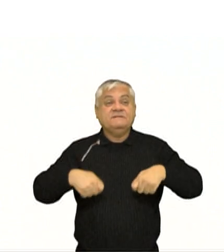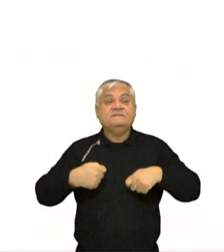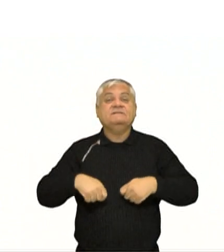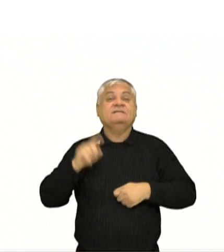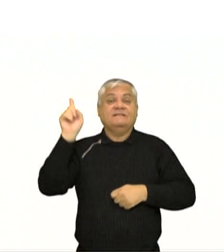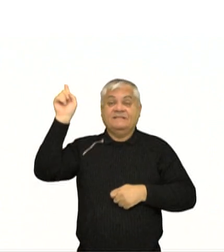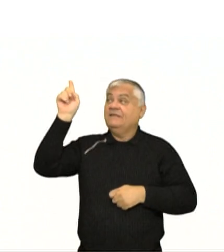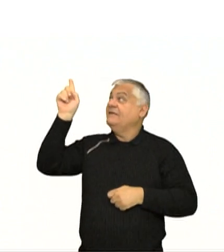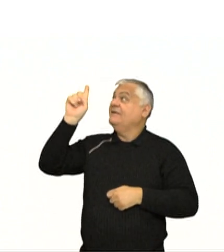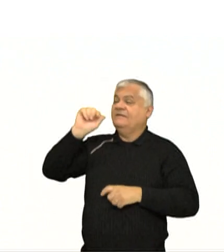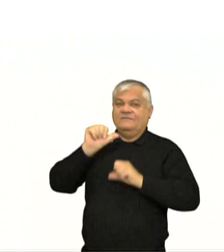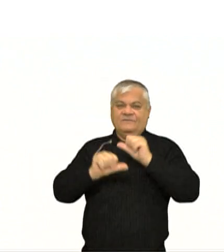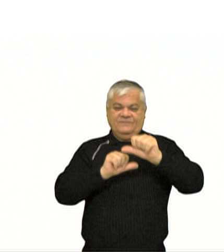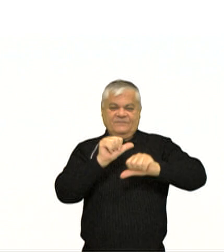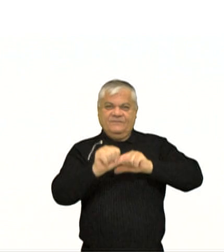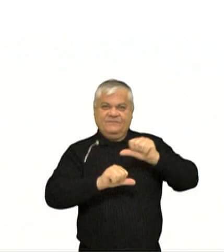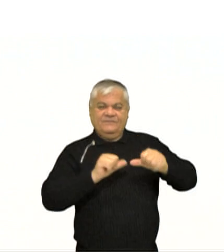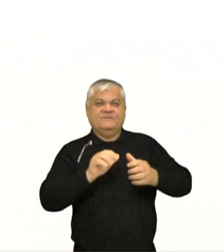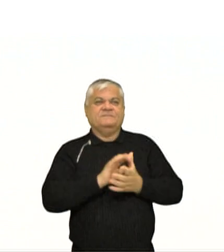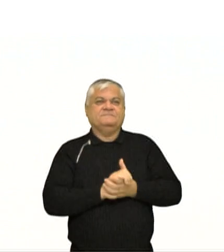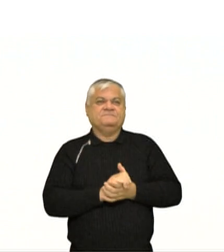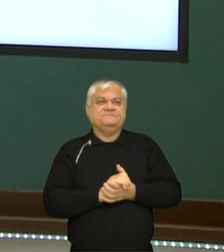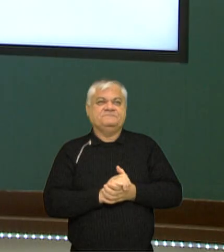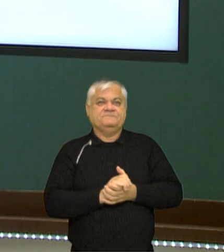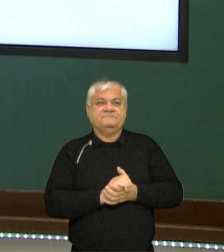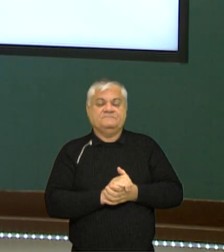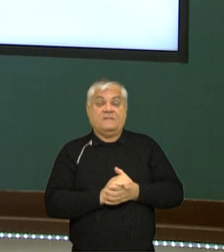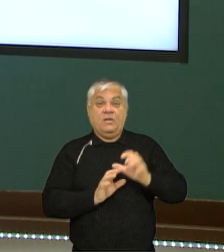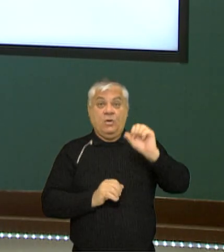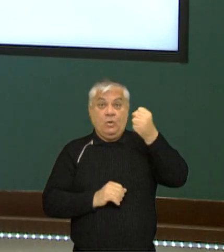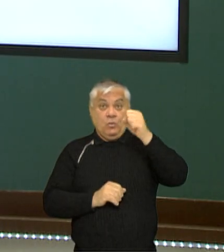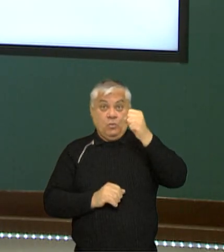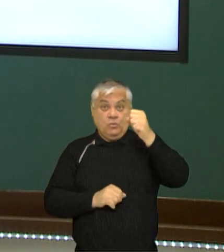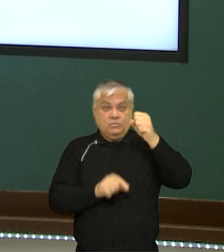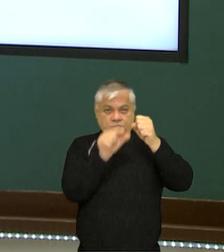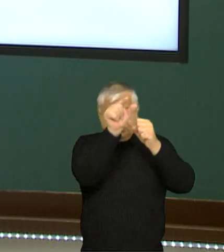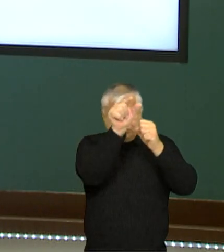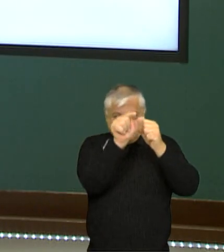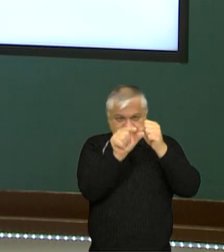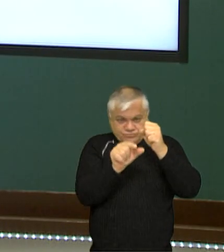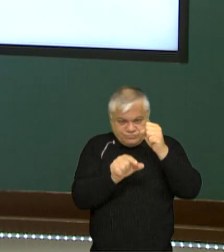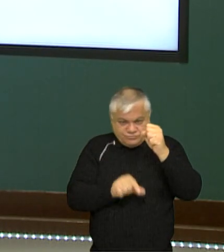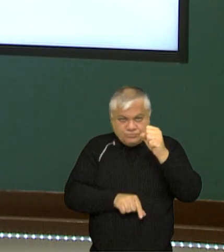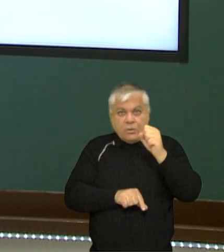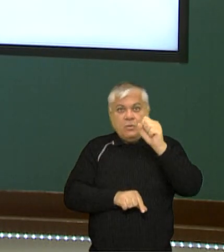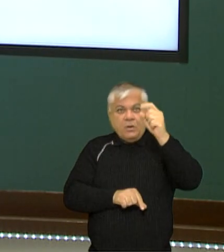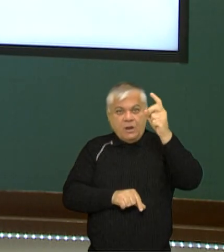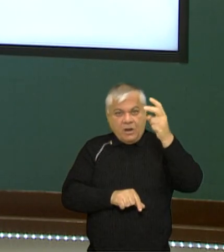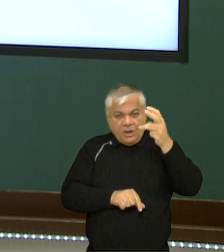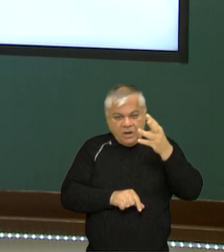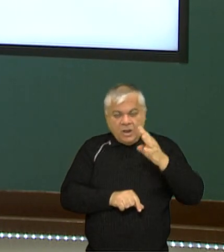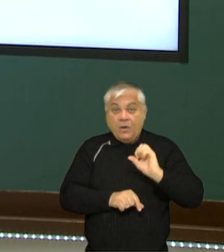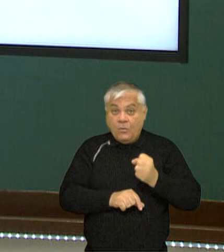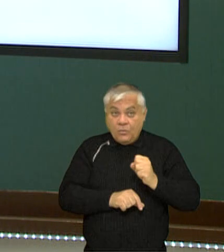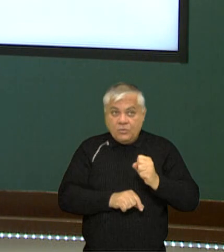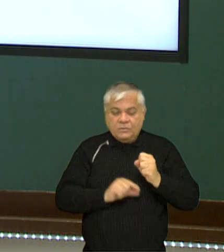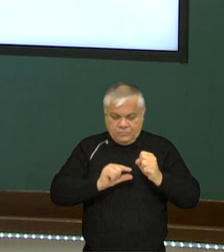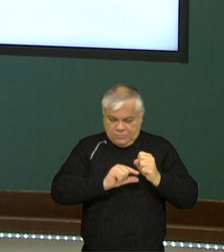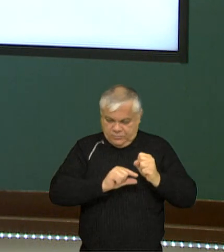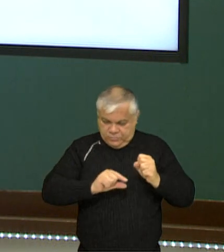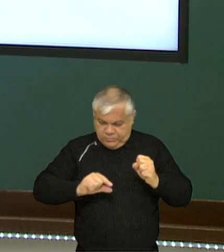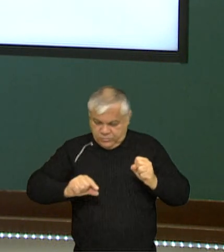essa alternância, tá bom? Aqui nós temos as 8 linhas ou as 8 fileiras e aqui embaixo